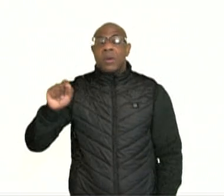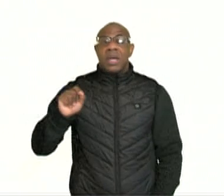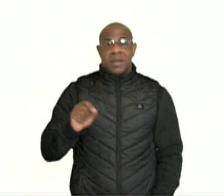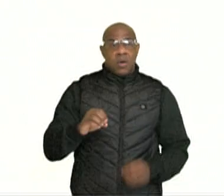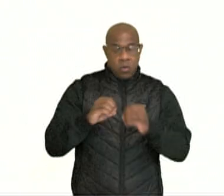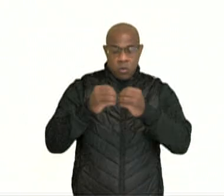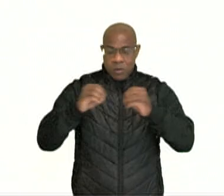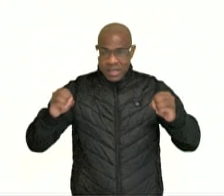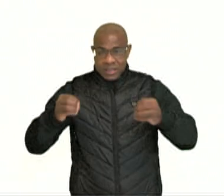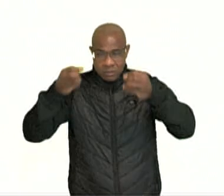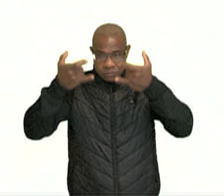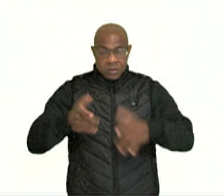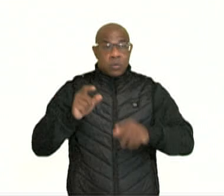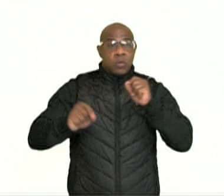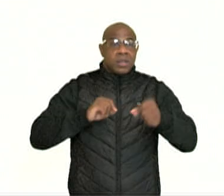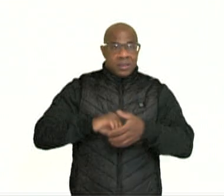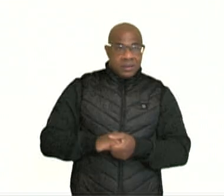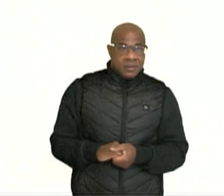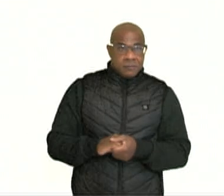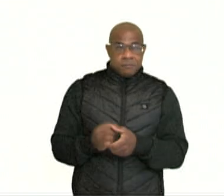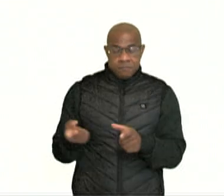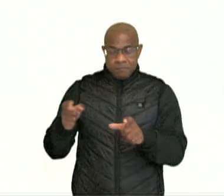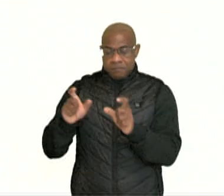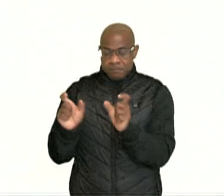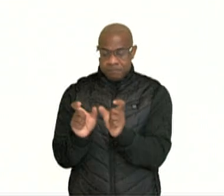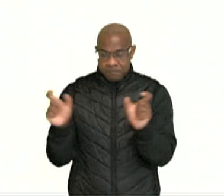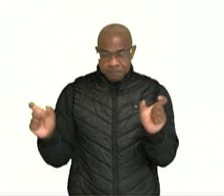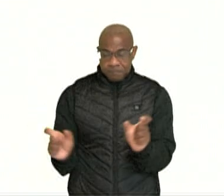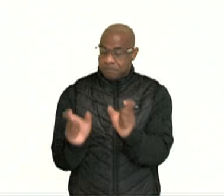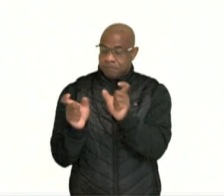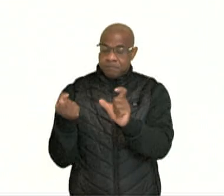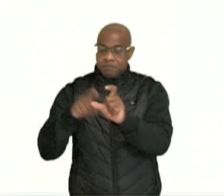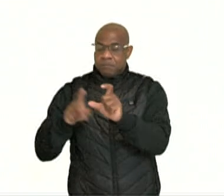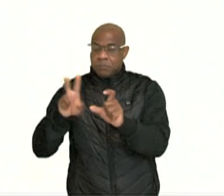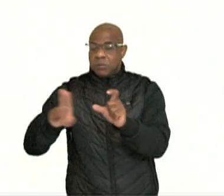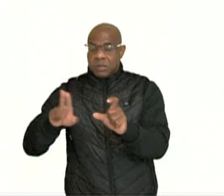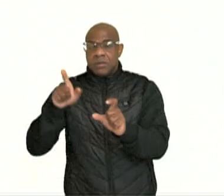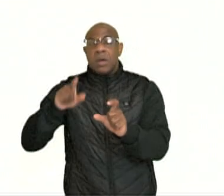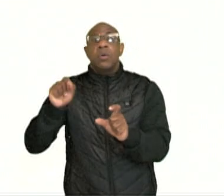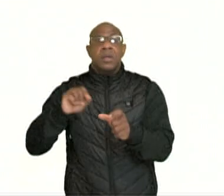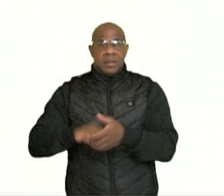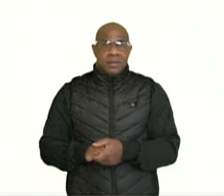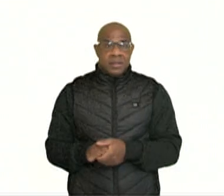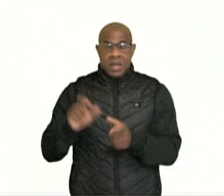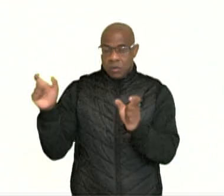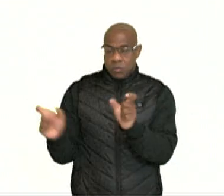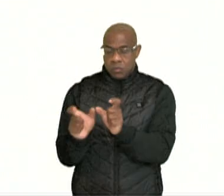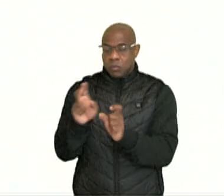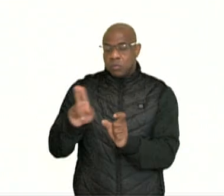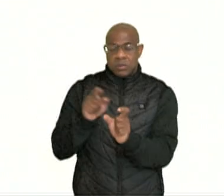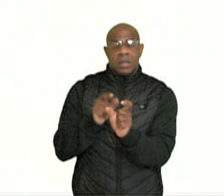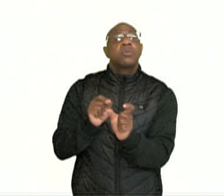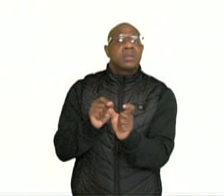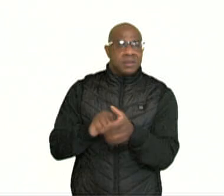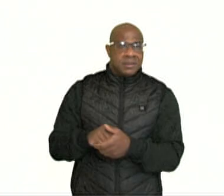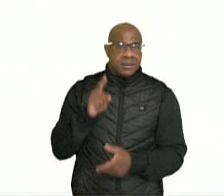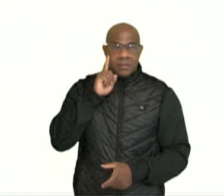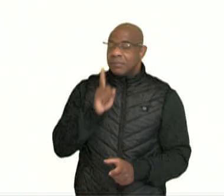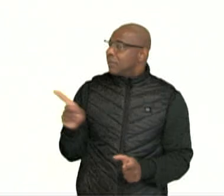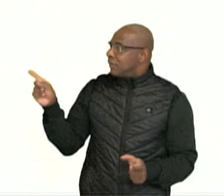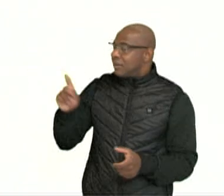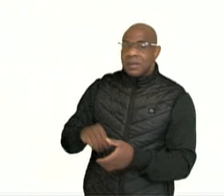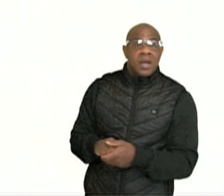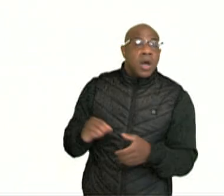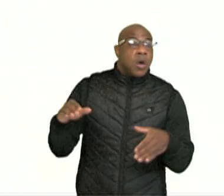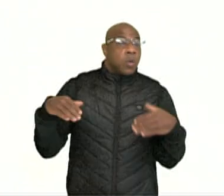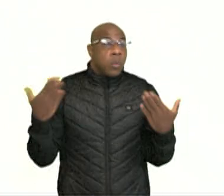circunstância de tempo. As conjunções integrantes adverbiais utilizadas são enquanto, quando, desde que,